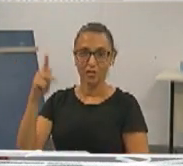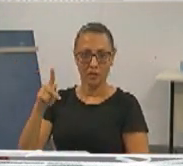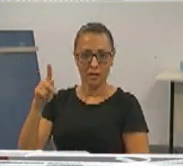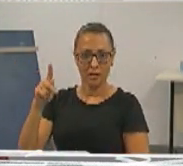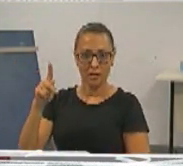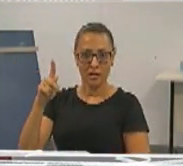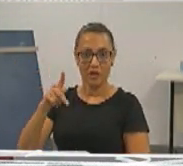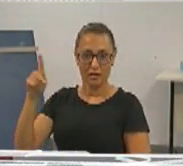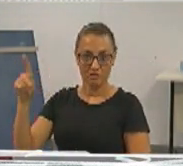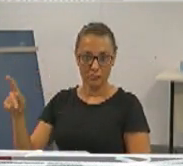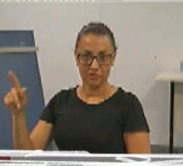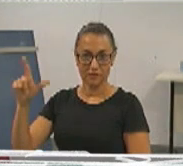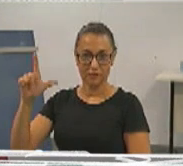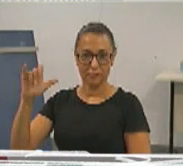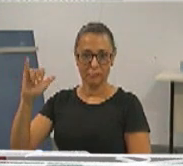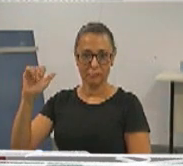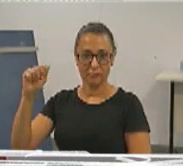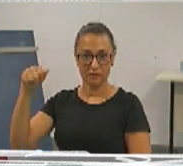a professora Liane.